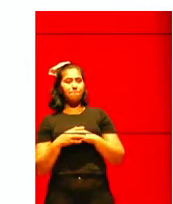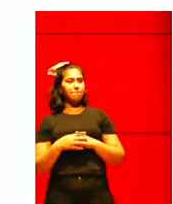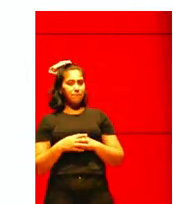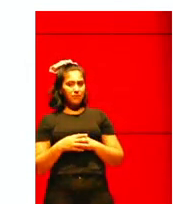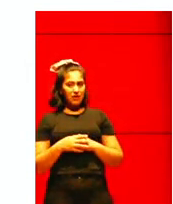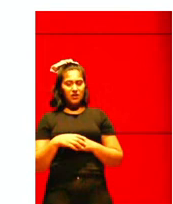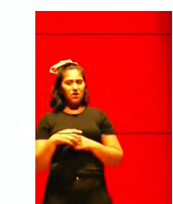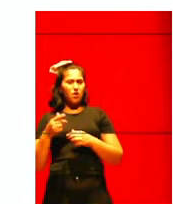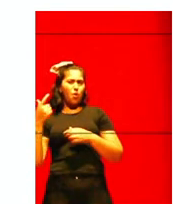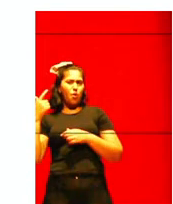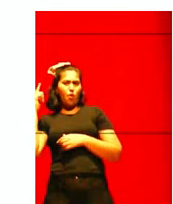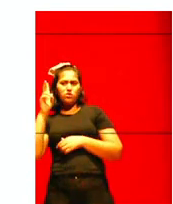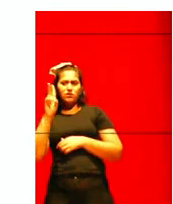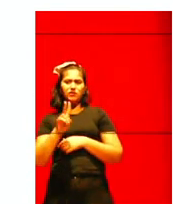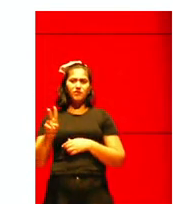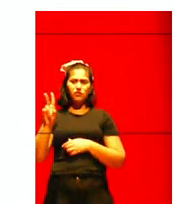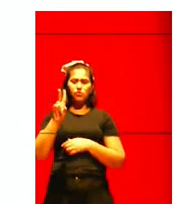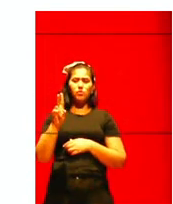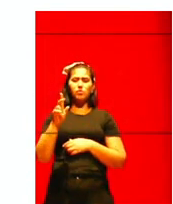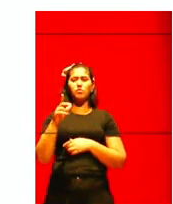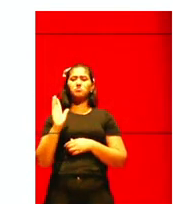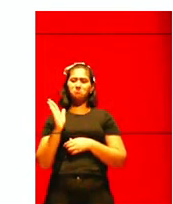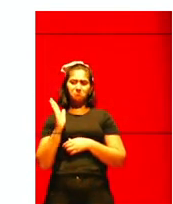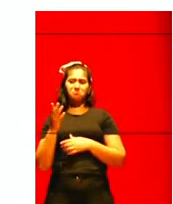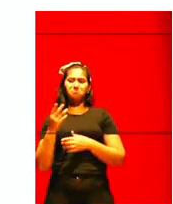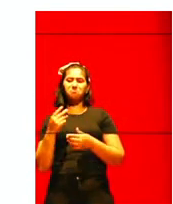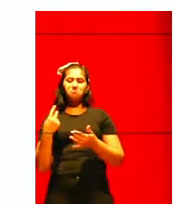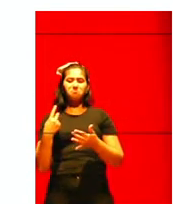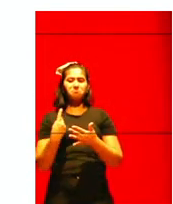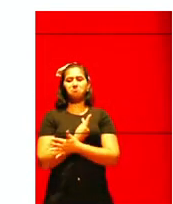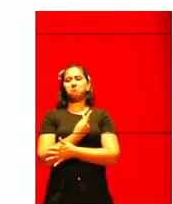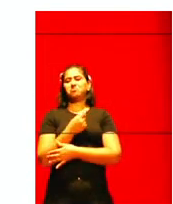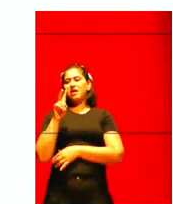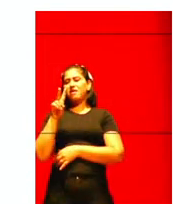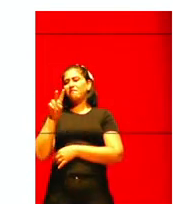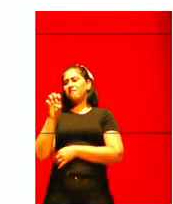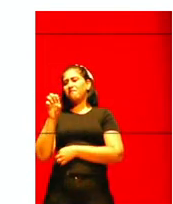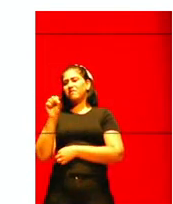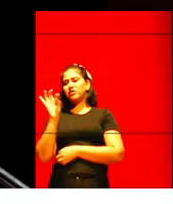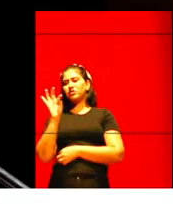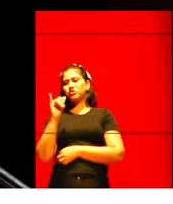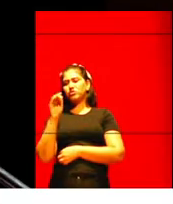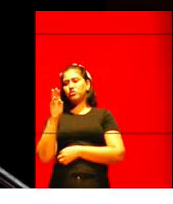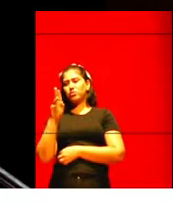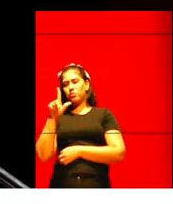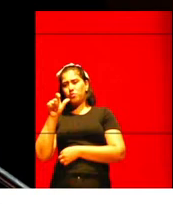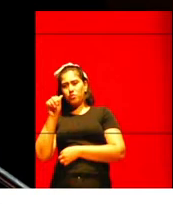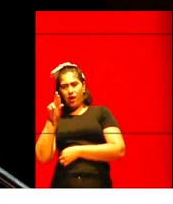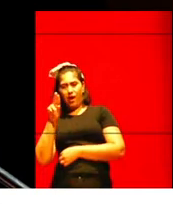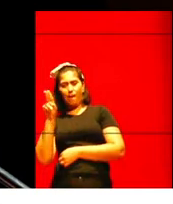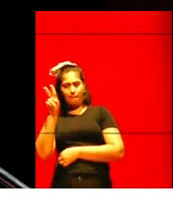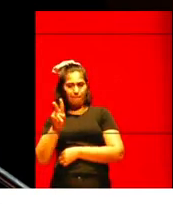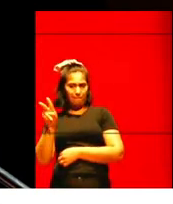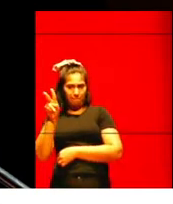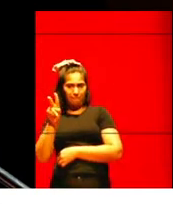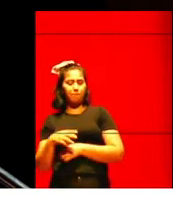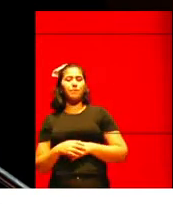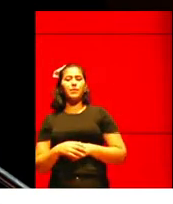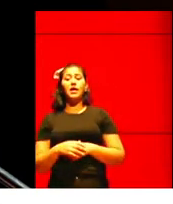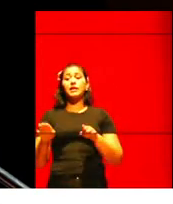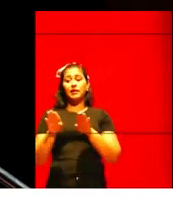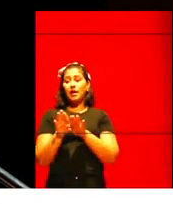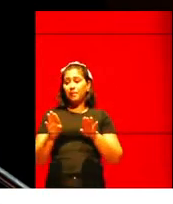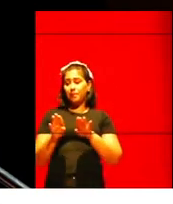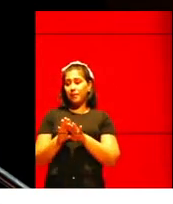do país também. E aí eu preciso falar também sobre os oligossacarídeos do leite humano, os HMOs,